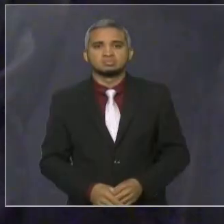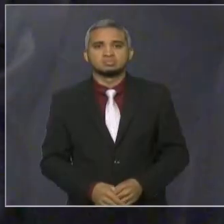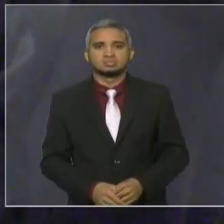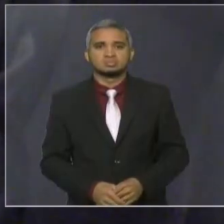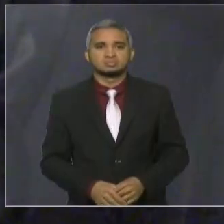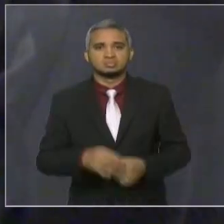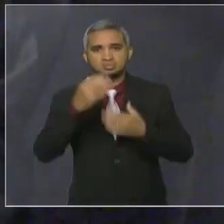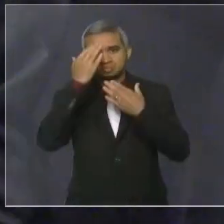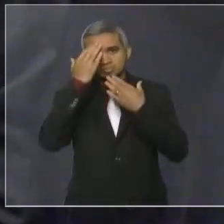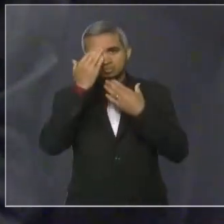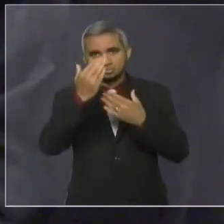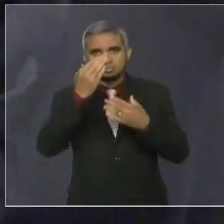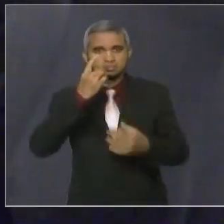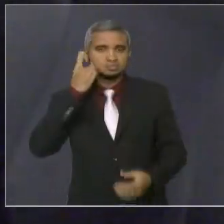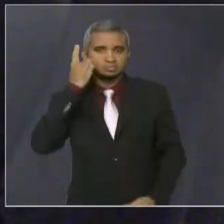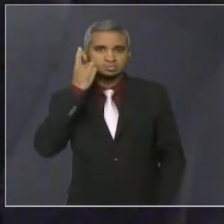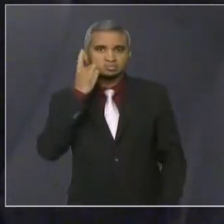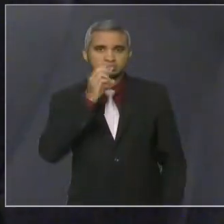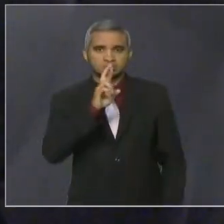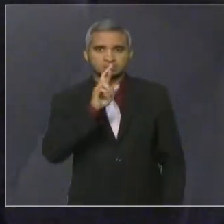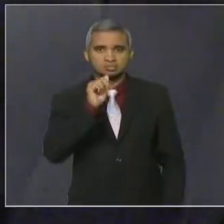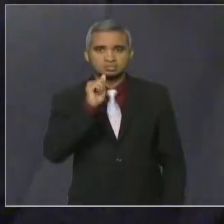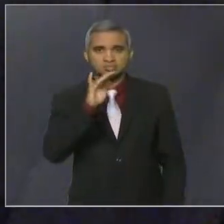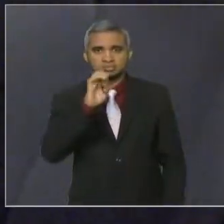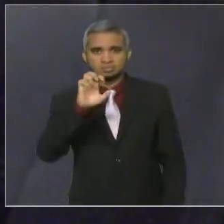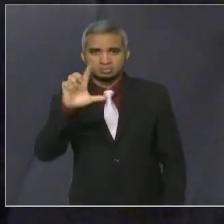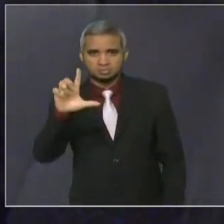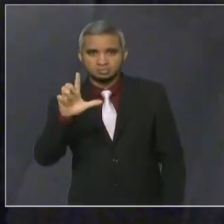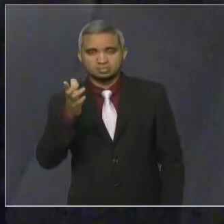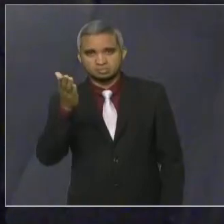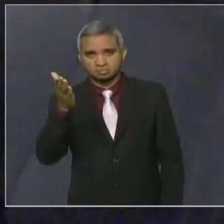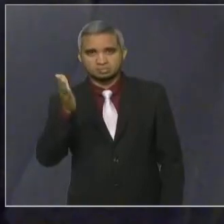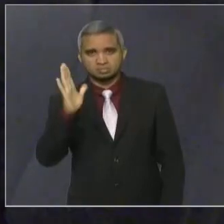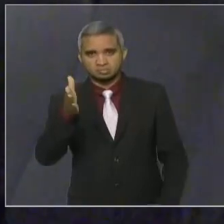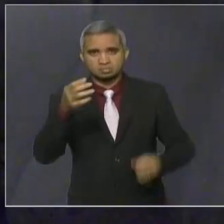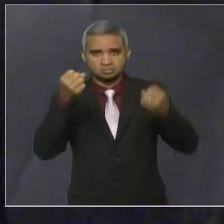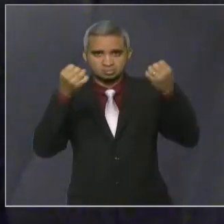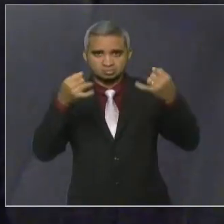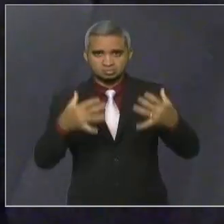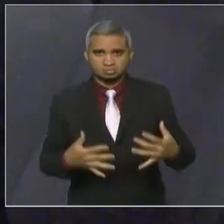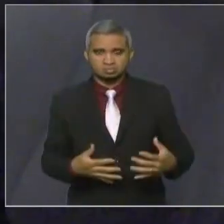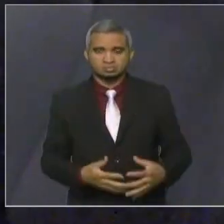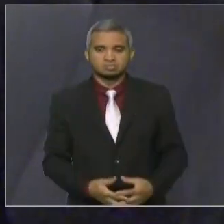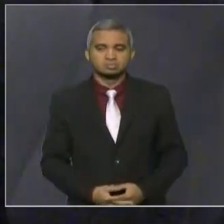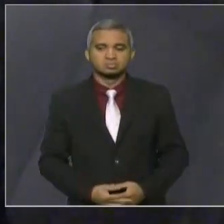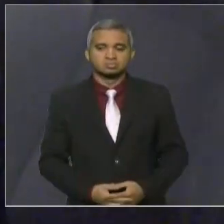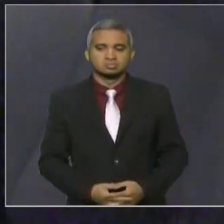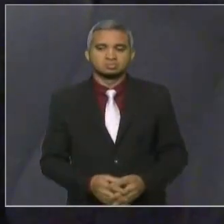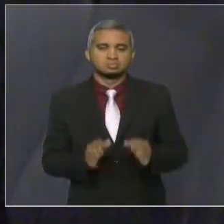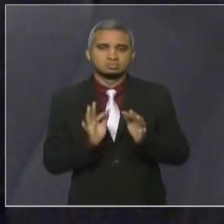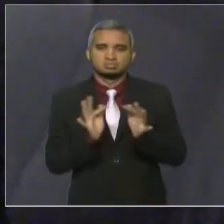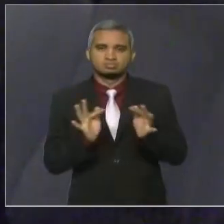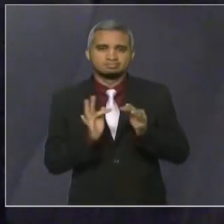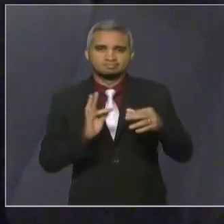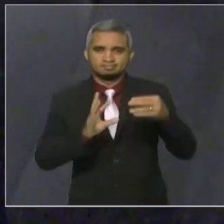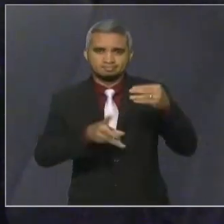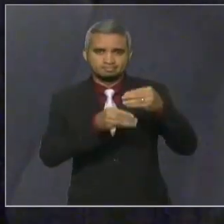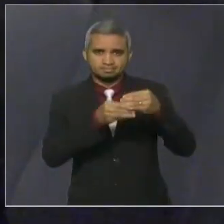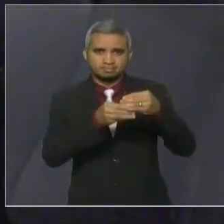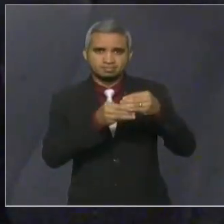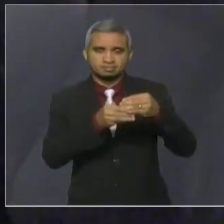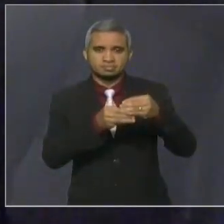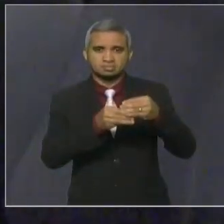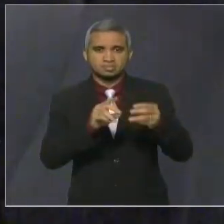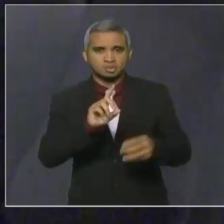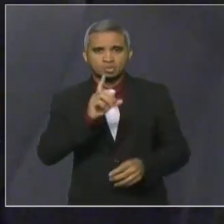obrigado, deputado Rafael Leitor, parte do que eu ia falar, Vossa Excelência já contemplou na sua fala. Apenas dizer que não é fácil manter